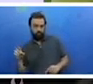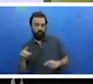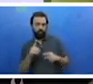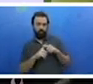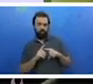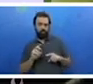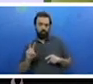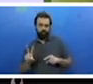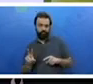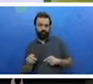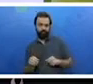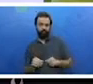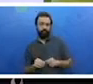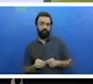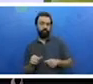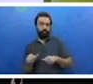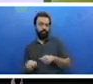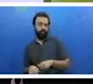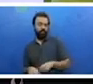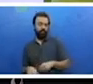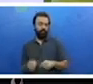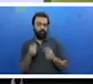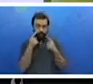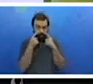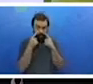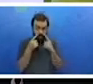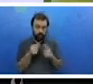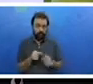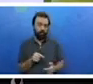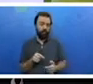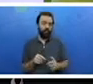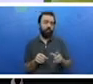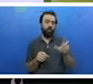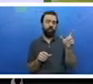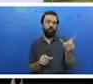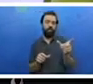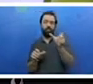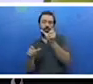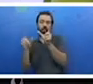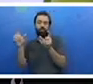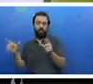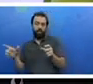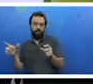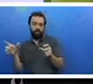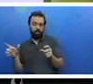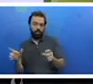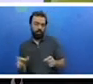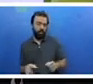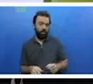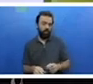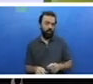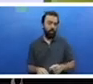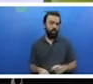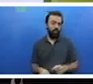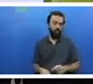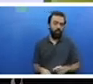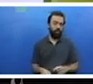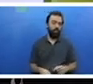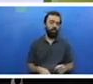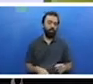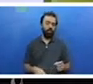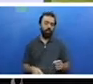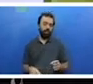2. Observem que sempre que eu vou de uma coluna para outra, tanto o número de uma